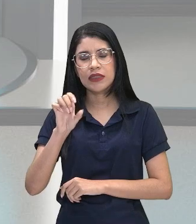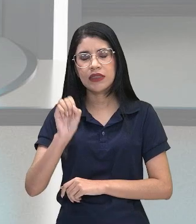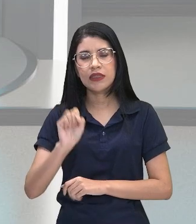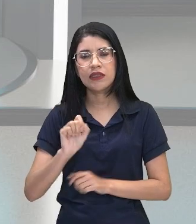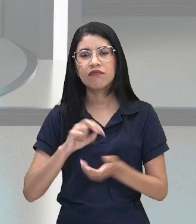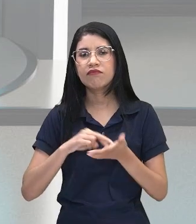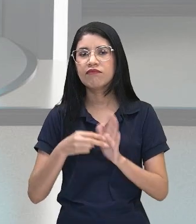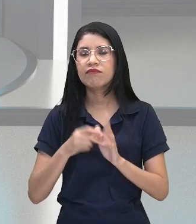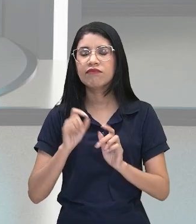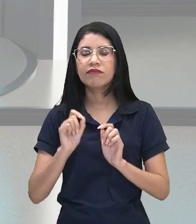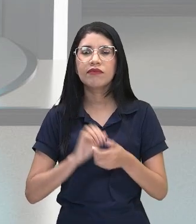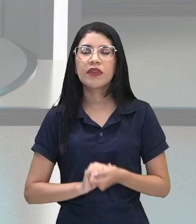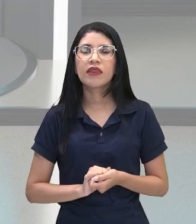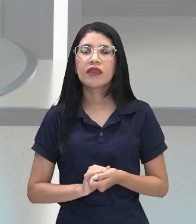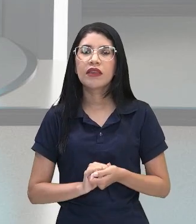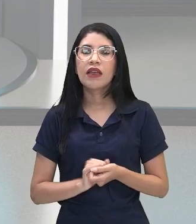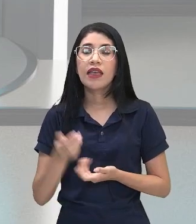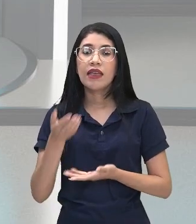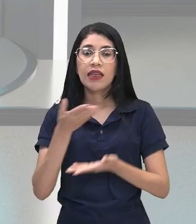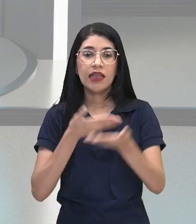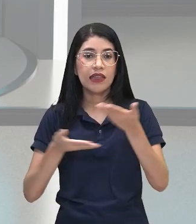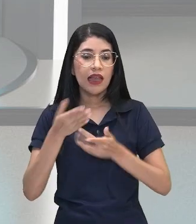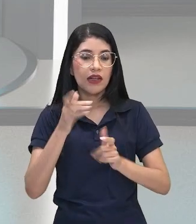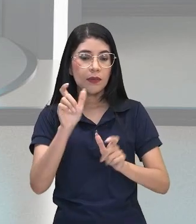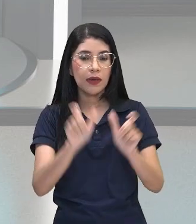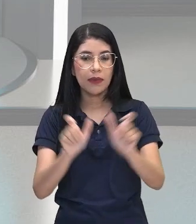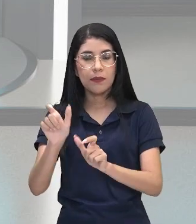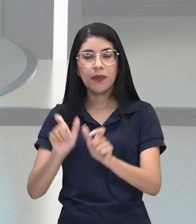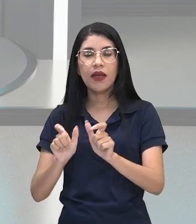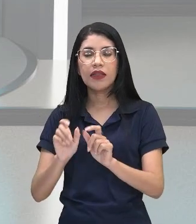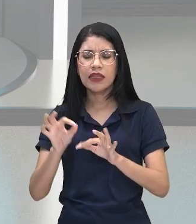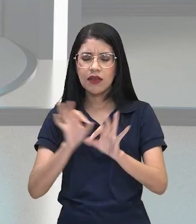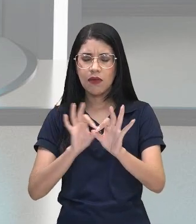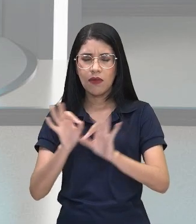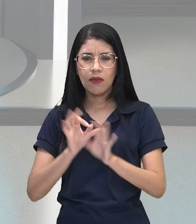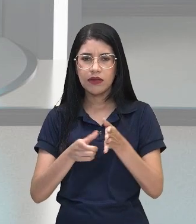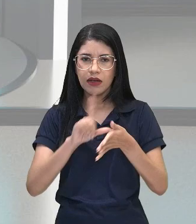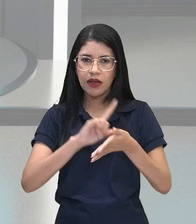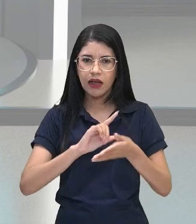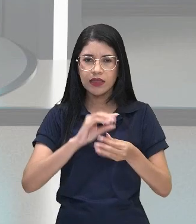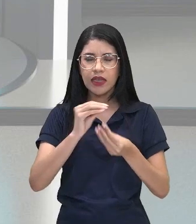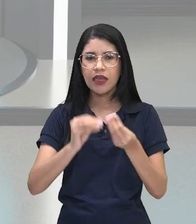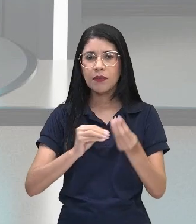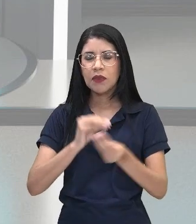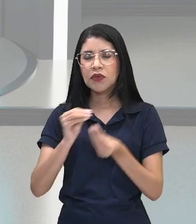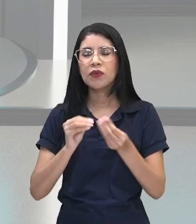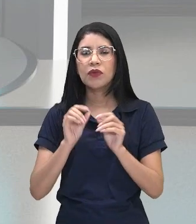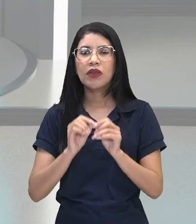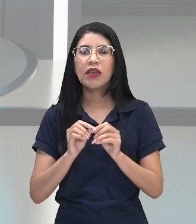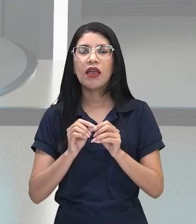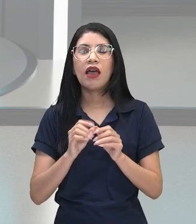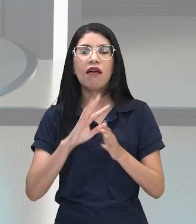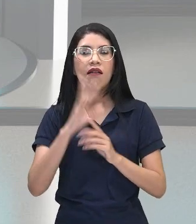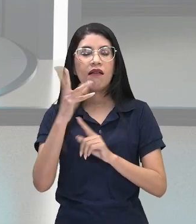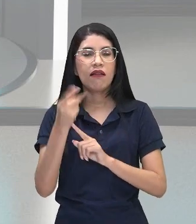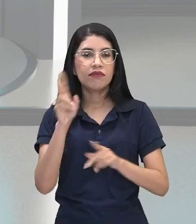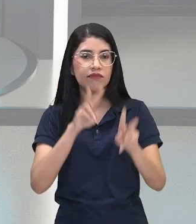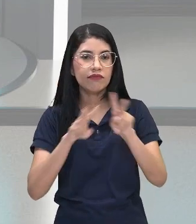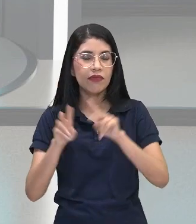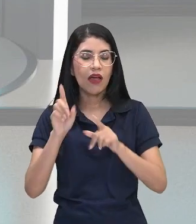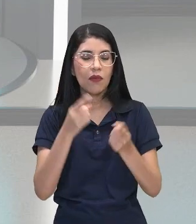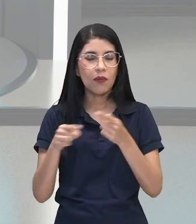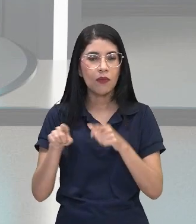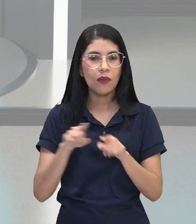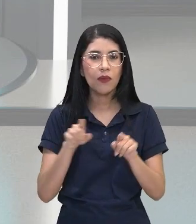Performances são interações planejadas e que misturam artes visuais, músicas